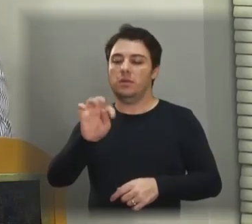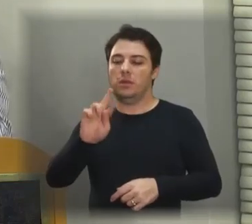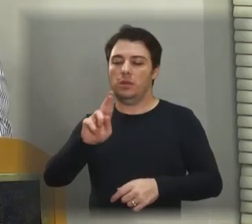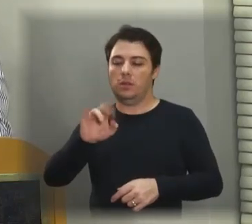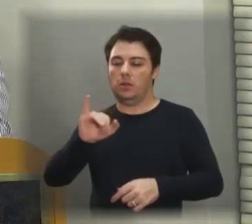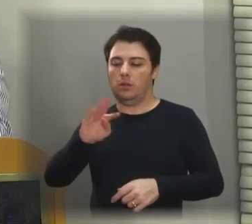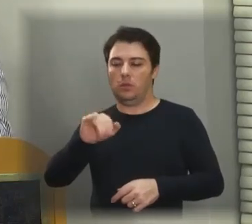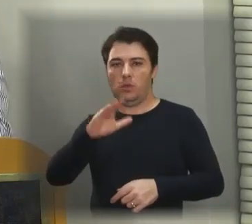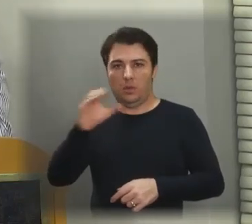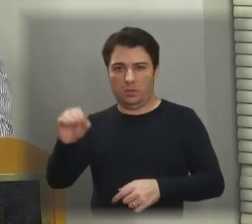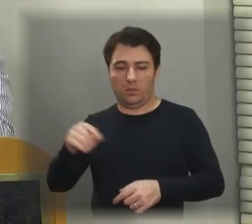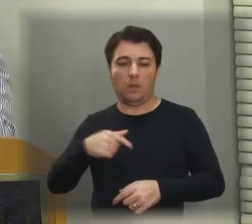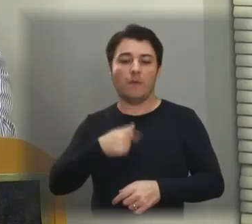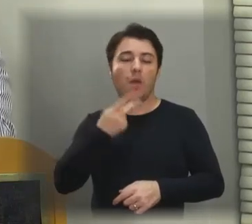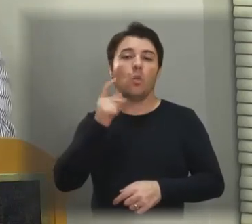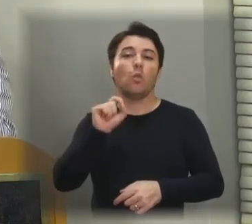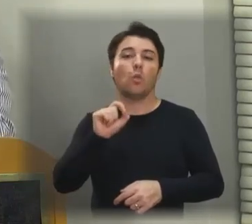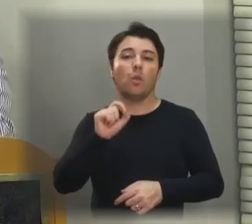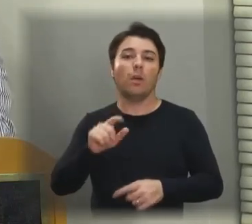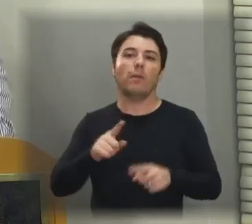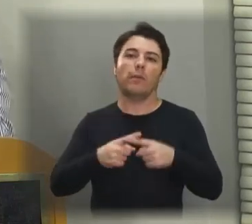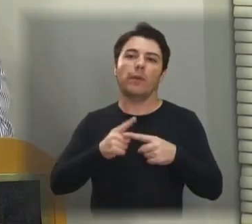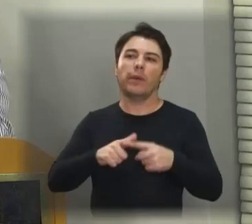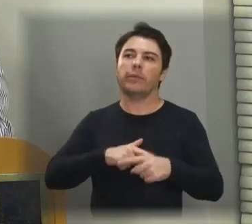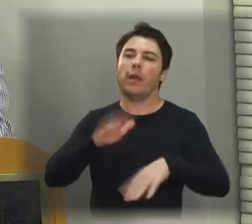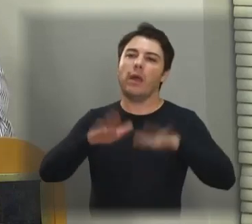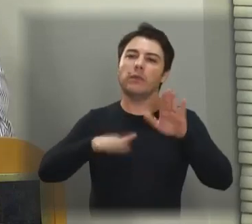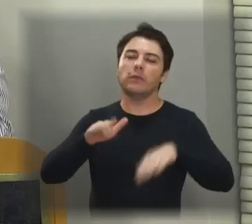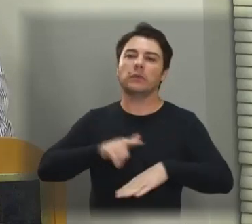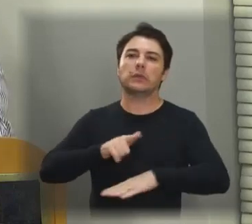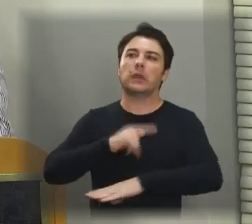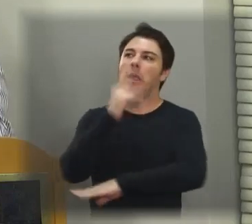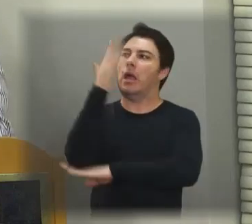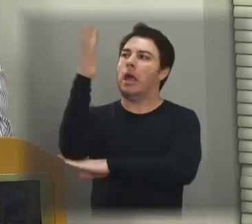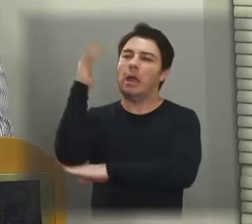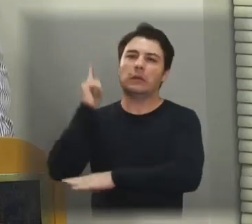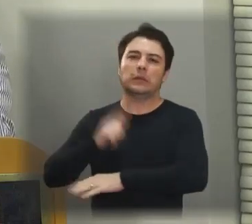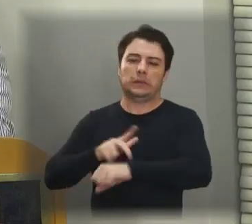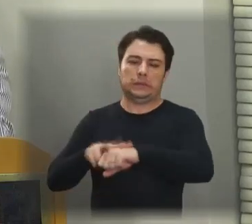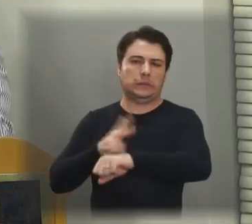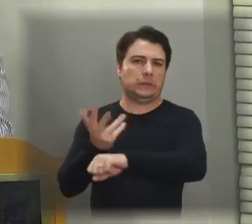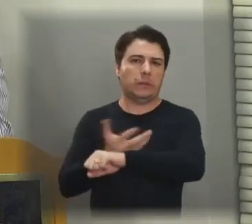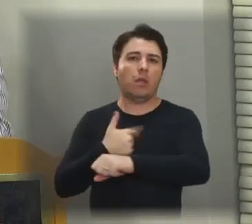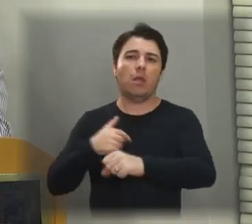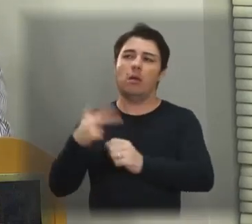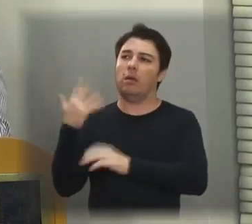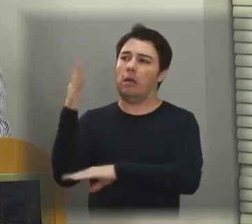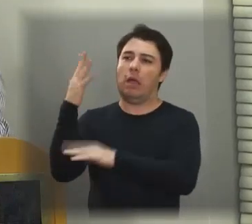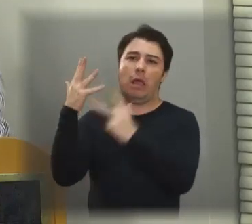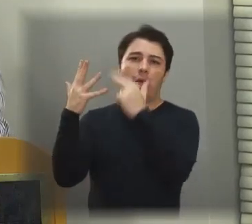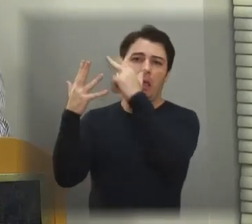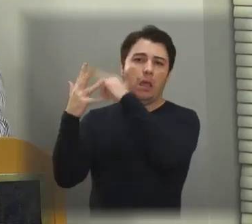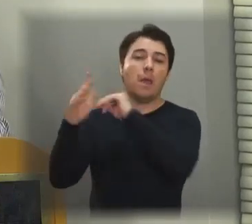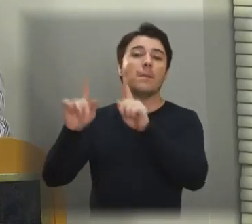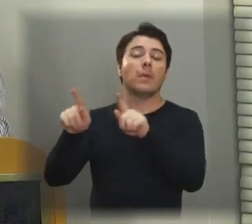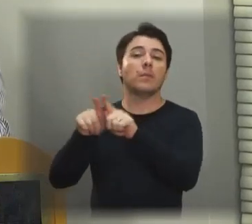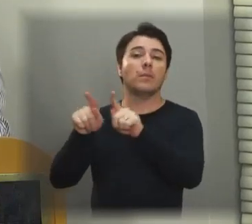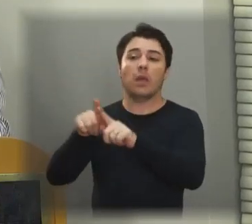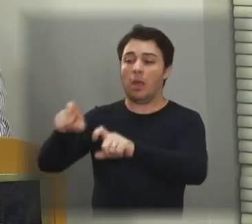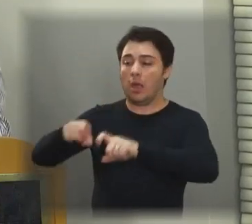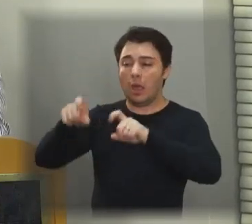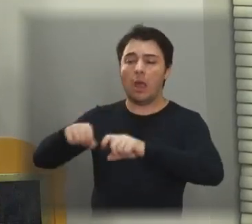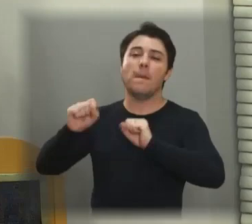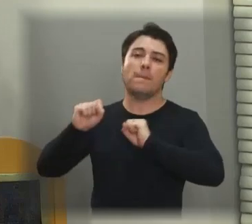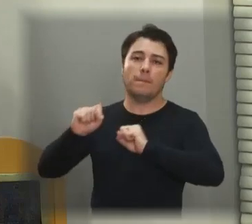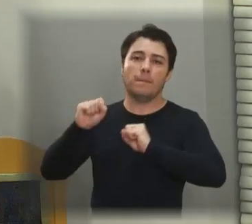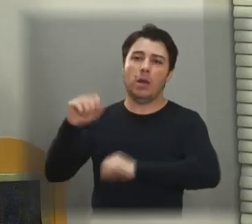debaixo da linha ou tem árvores e vegetação normal e a gente só faz a poda coisas que são da área rural que a gente pode